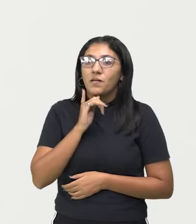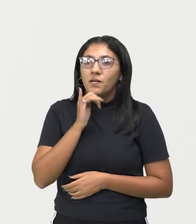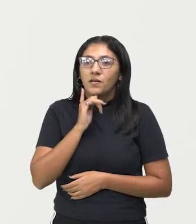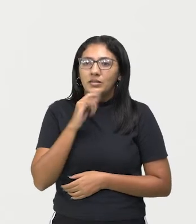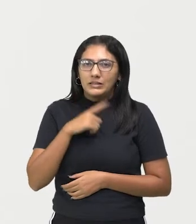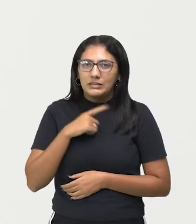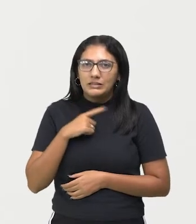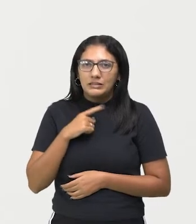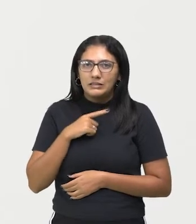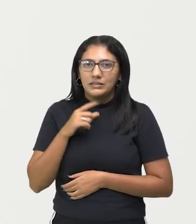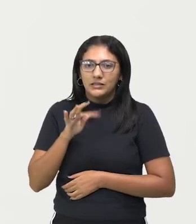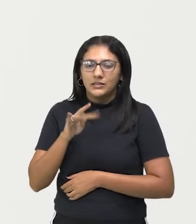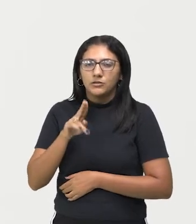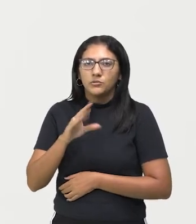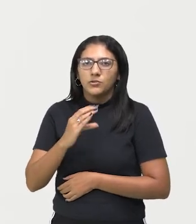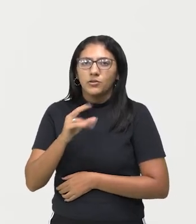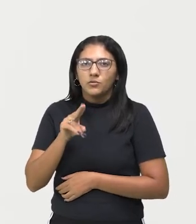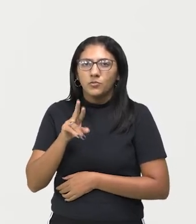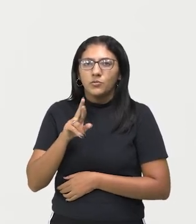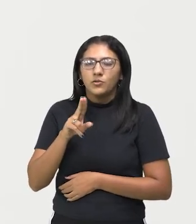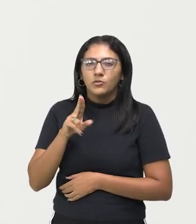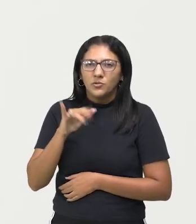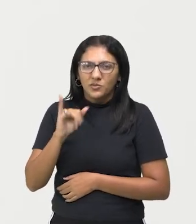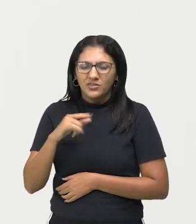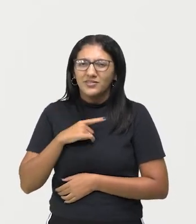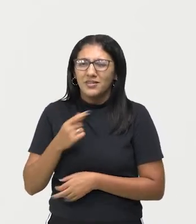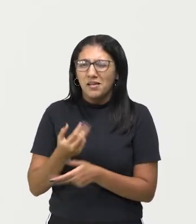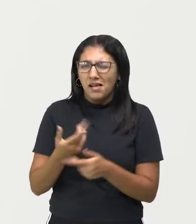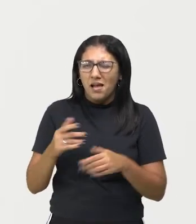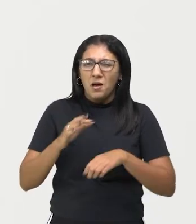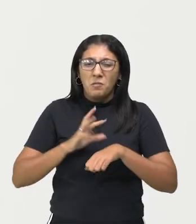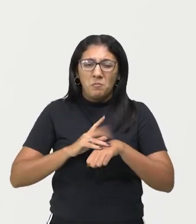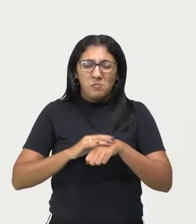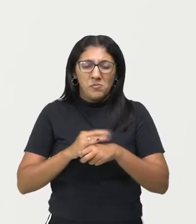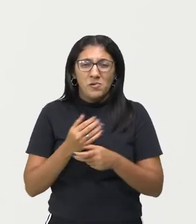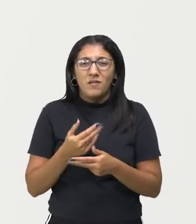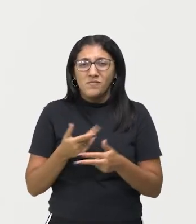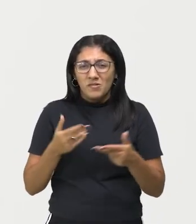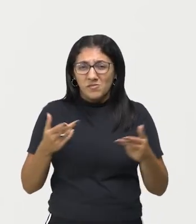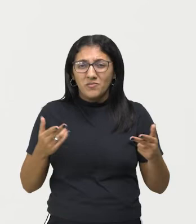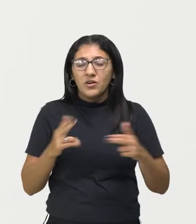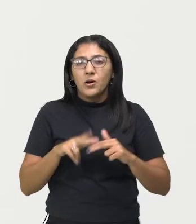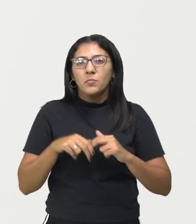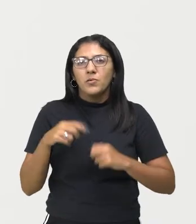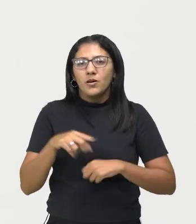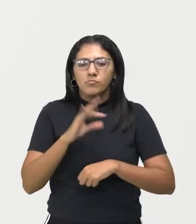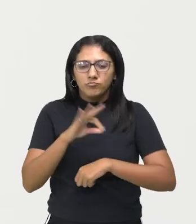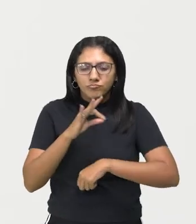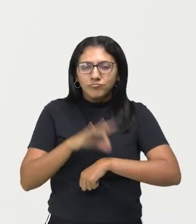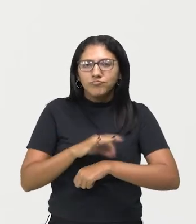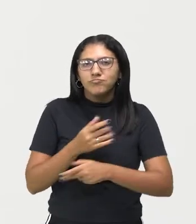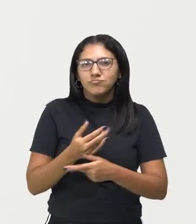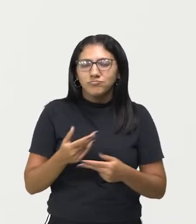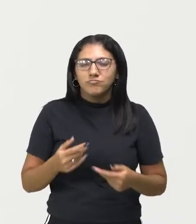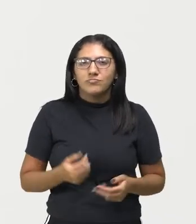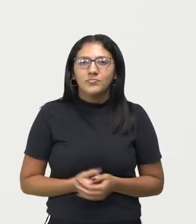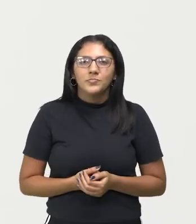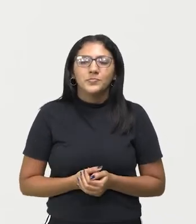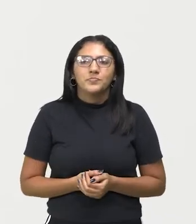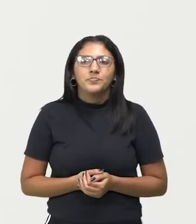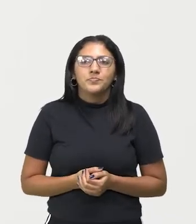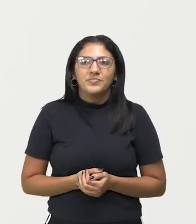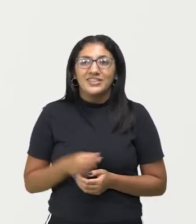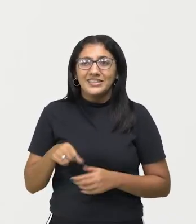dos mosquitos. Então, aquelas doenças, a dengue e a febre amarela, acabaram pegando diversos trabalhadores. Aí,